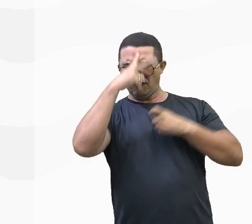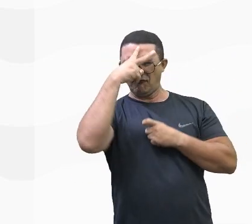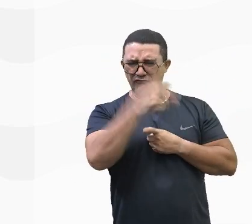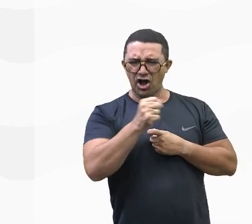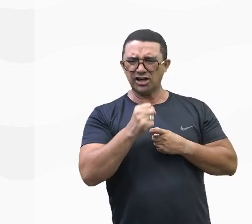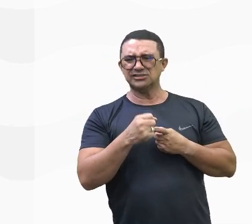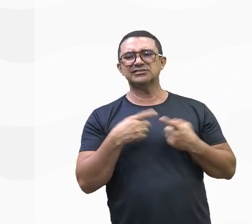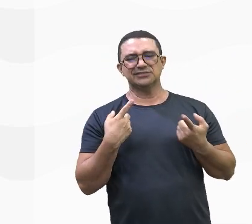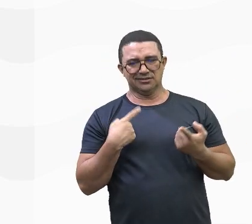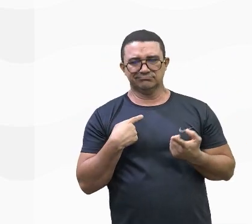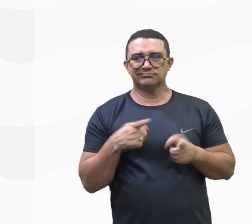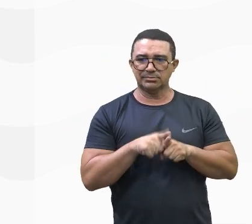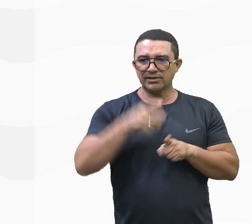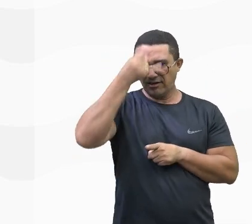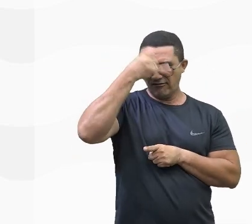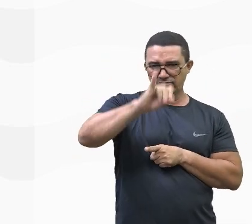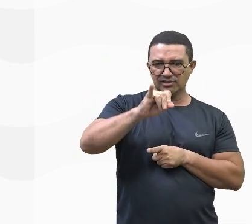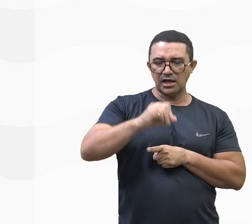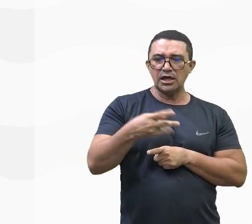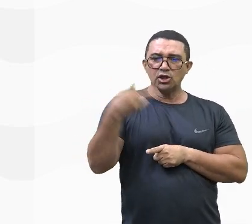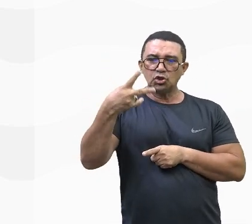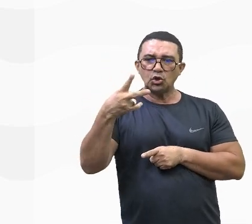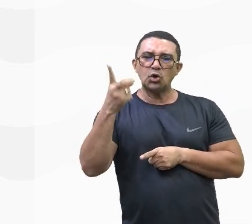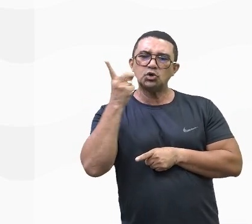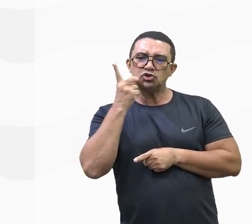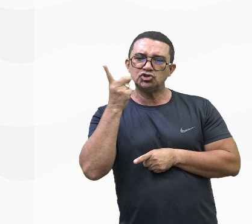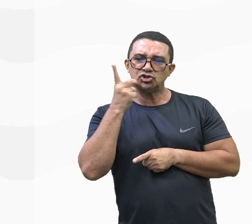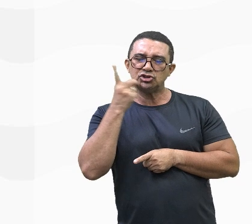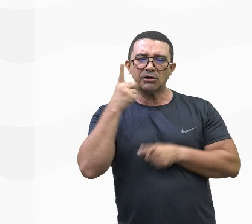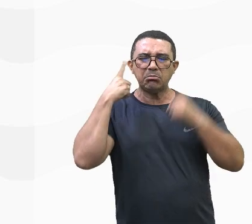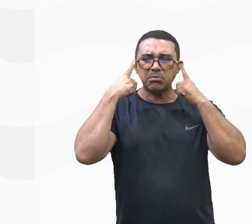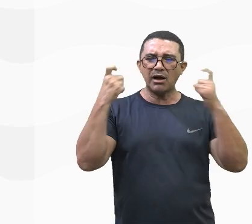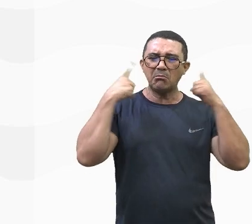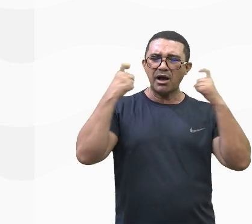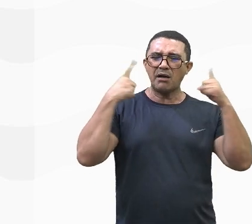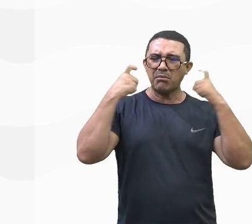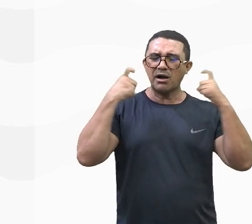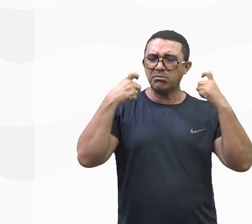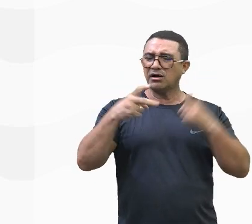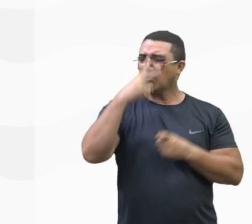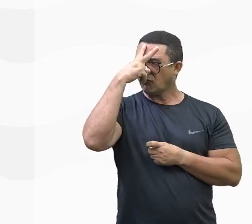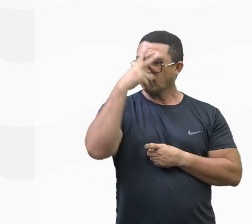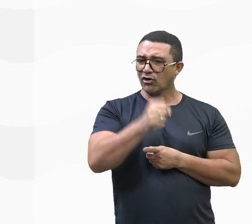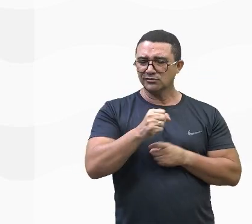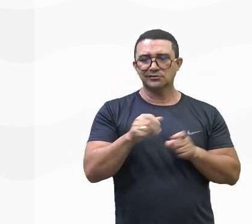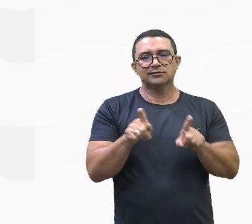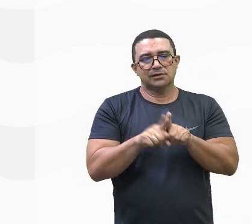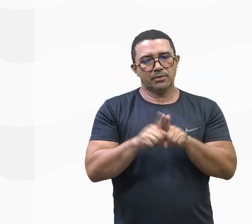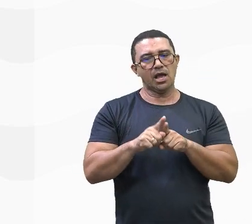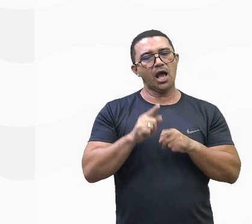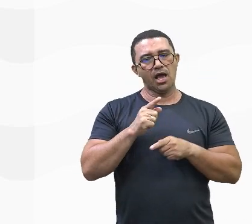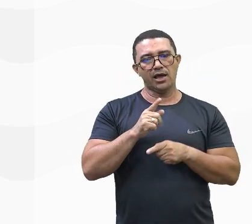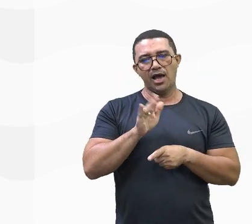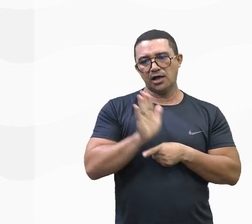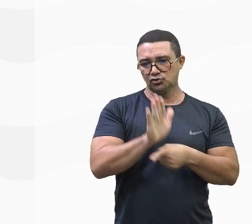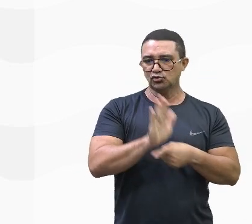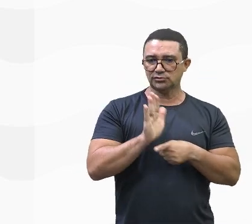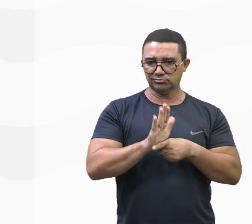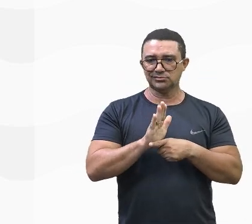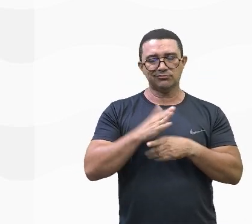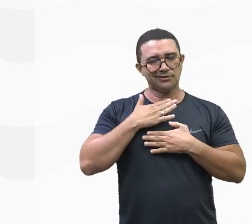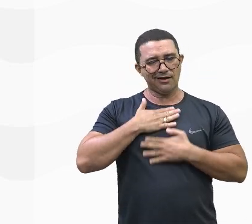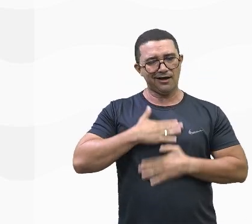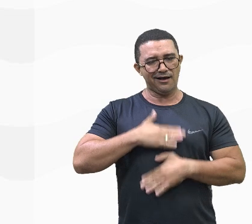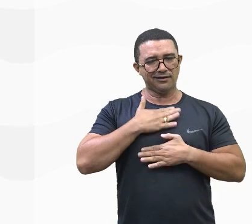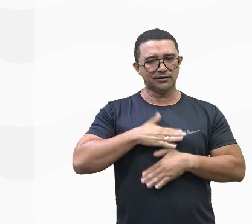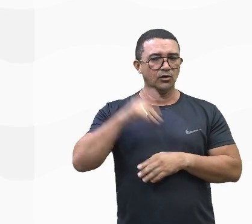determinado dia. Evitar ficar 2 dias seguidos expostos a ruídos altos ajuda a descansar, evitando que o dano auditivo se